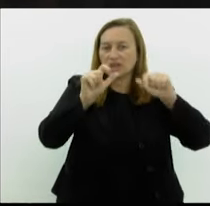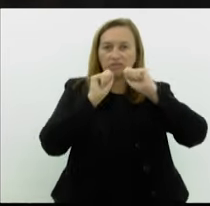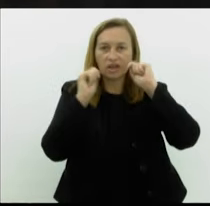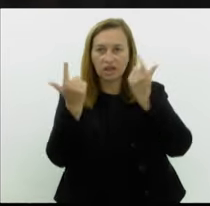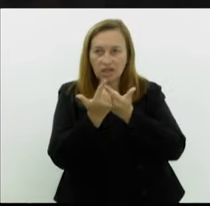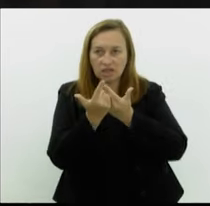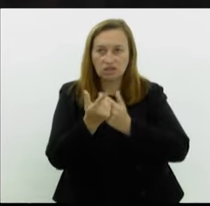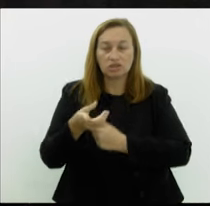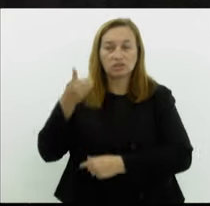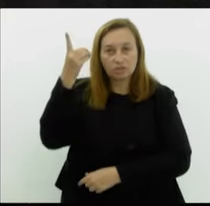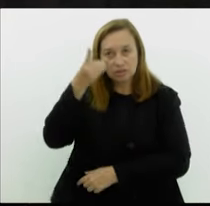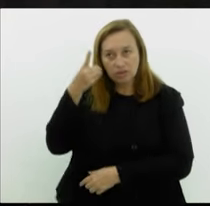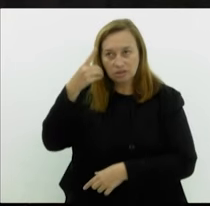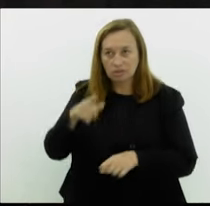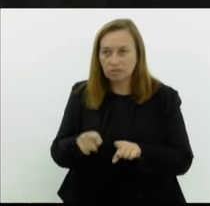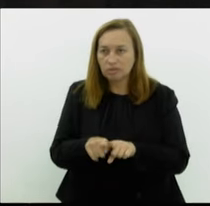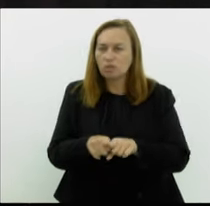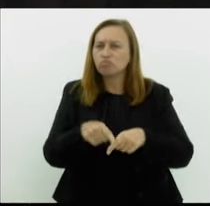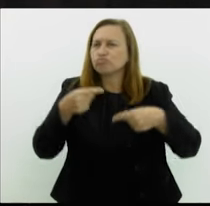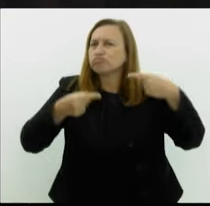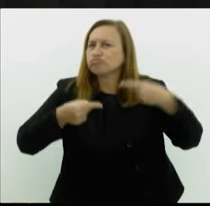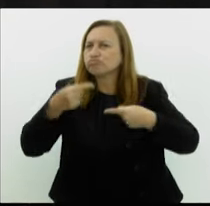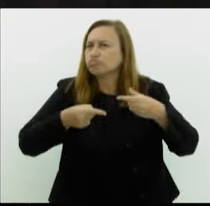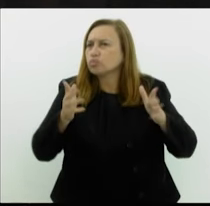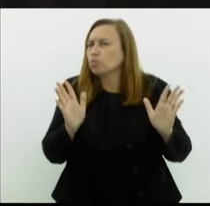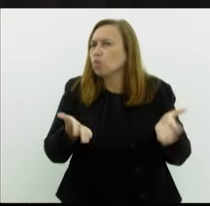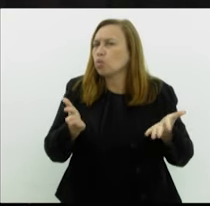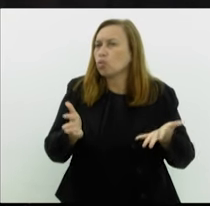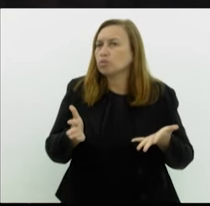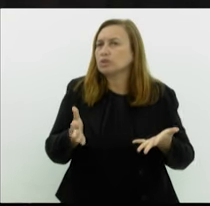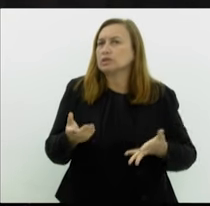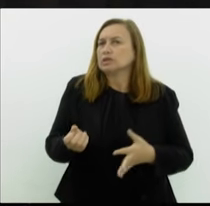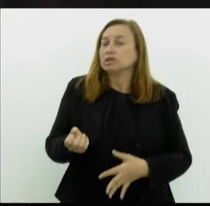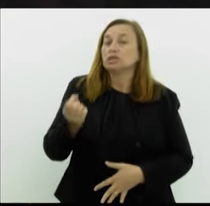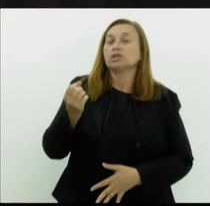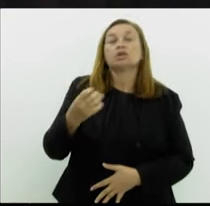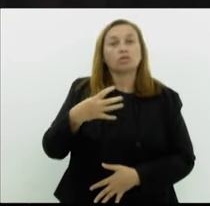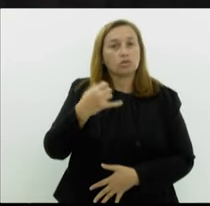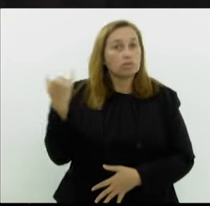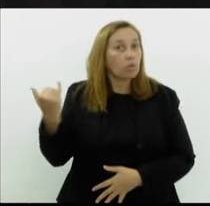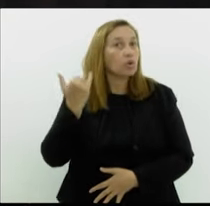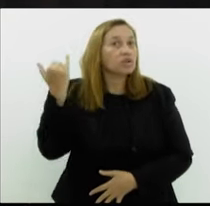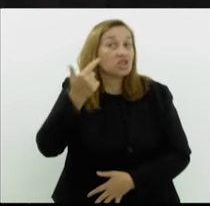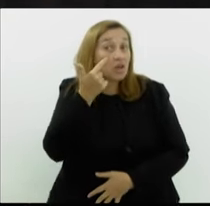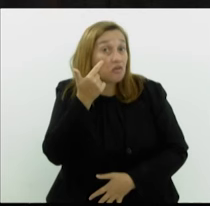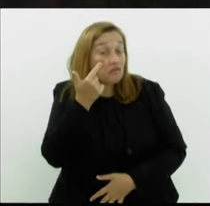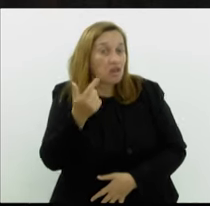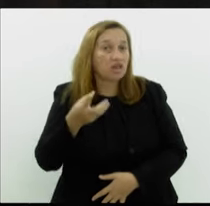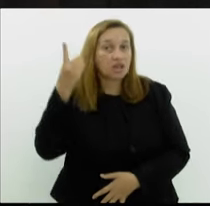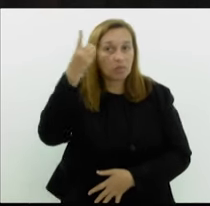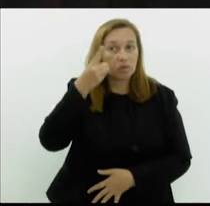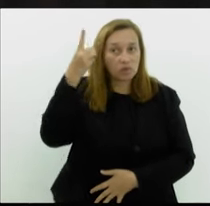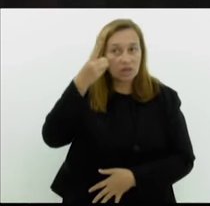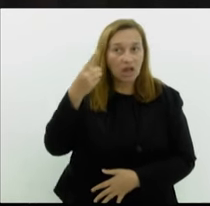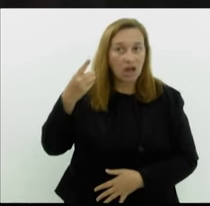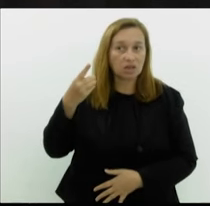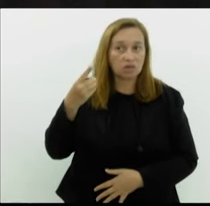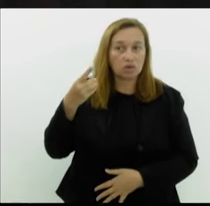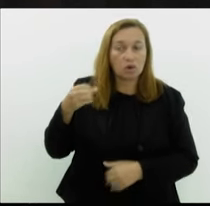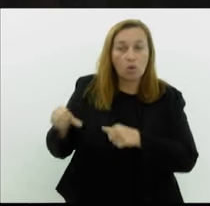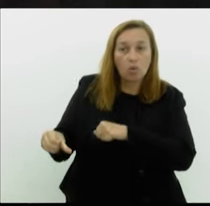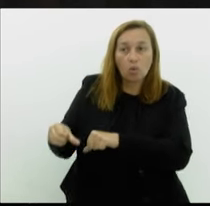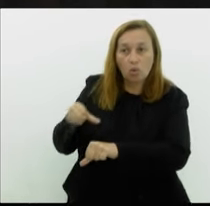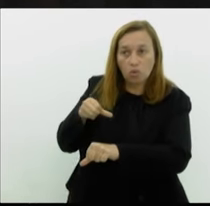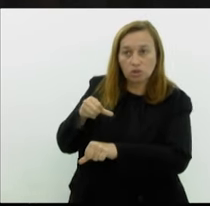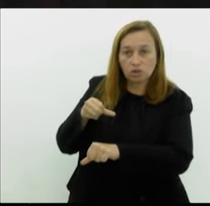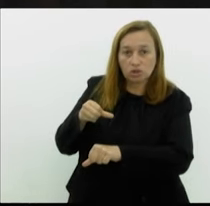Alerj. O debate de hoje tem extrema importância e a gente vê deputados da oposição irem a fundo em outras